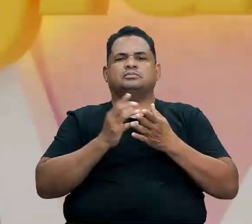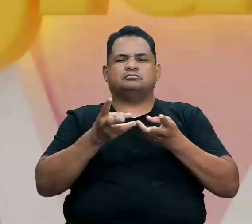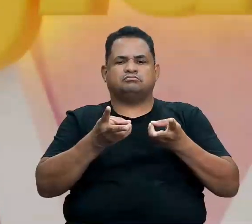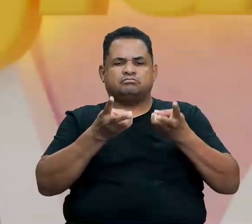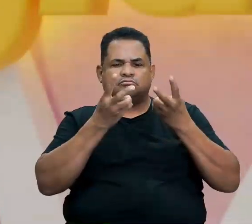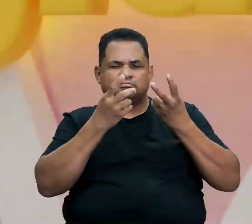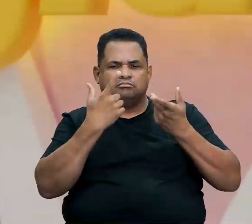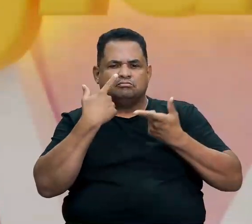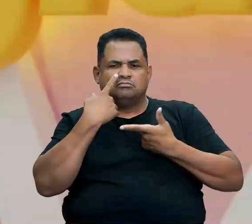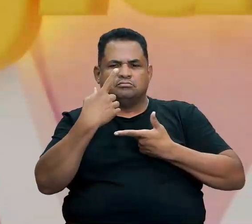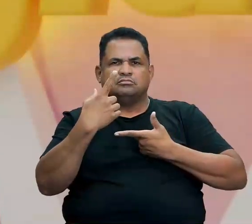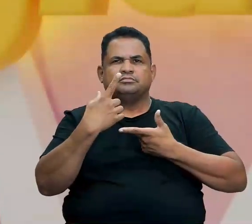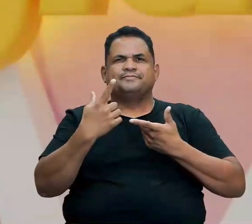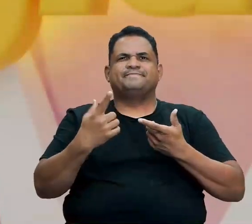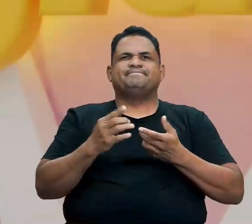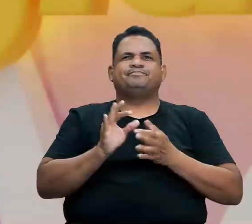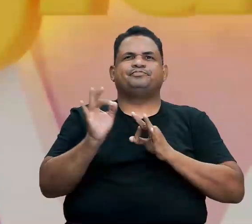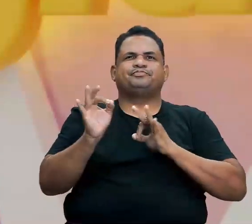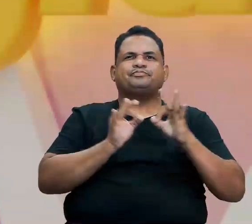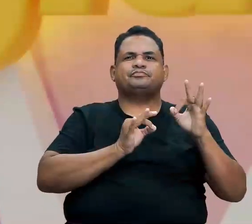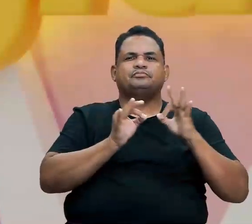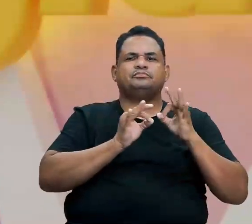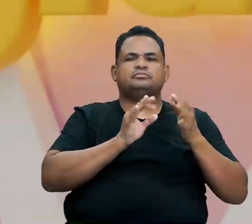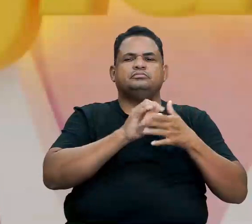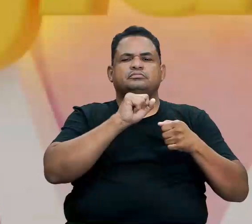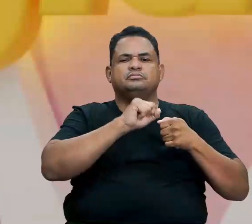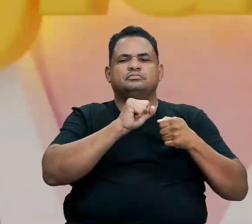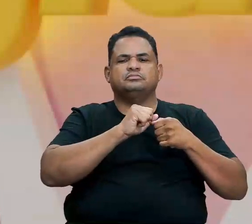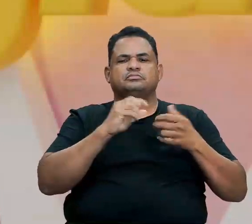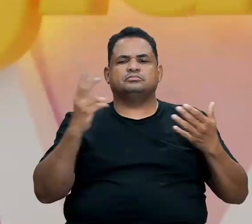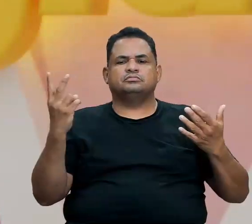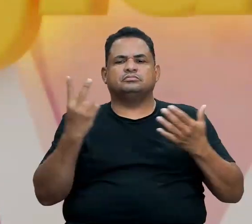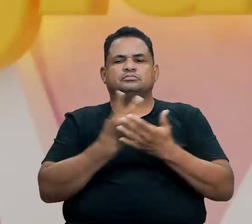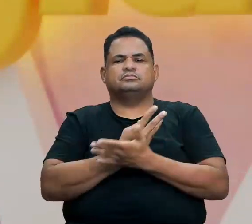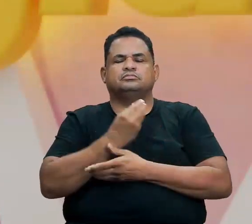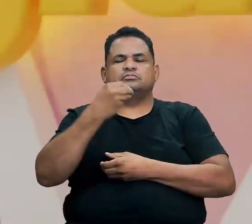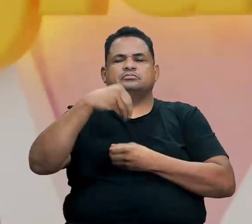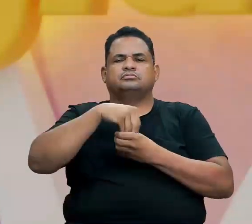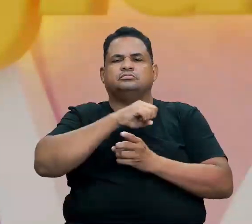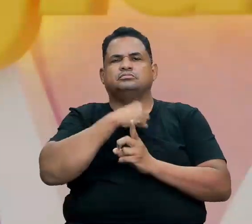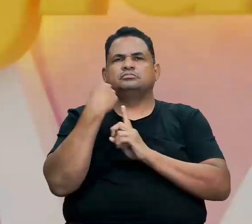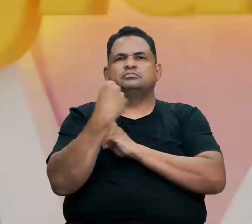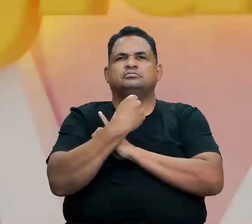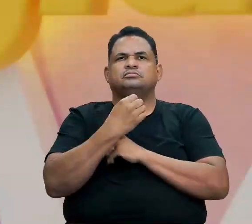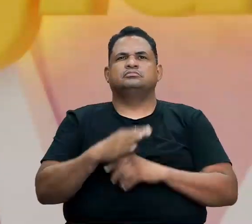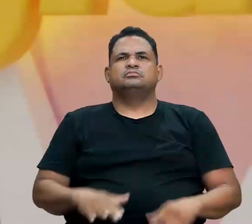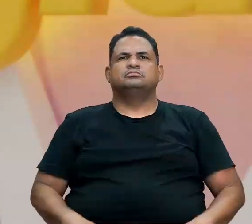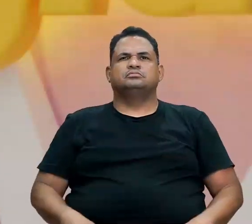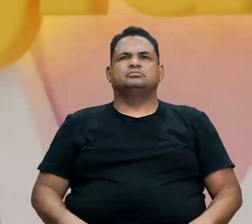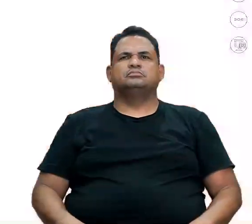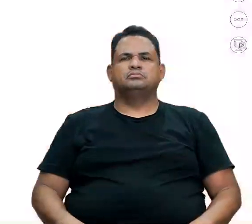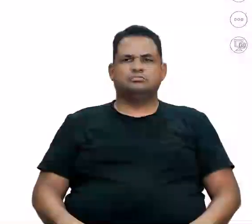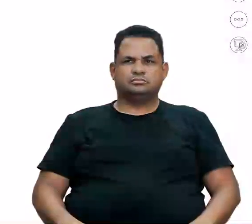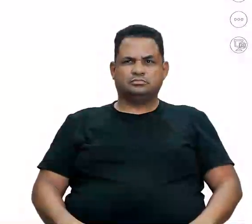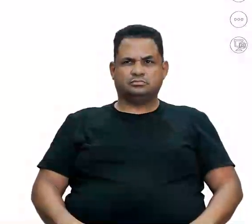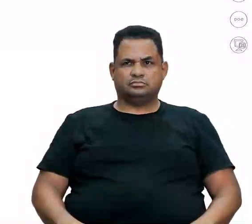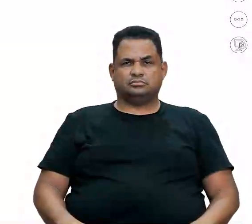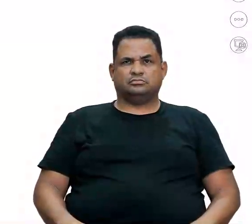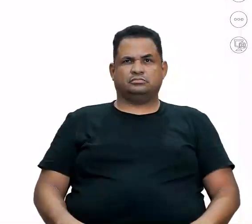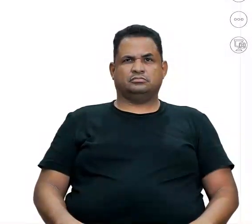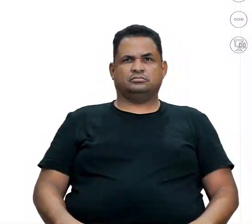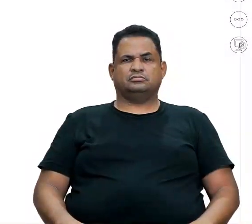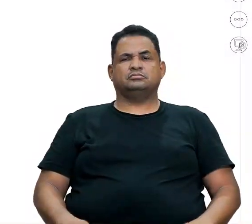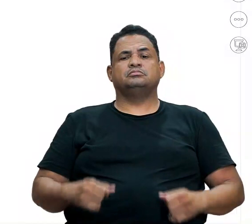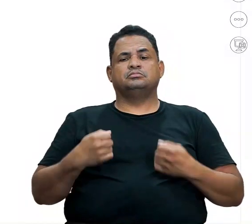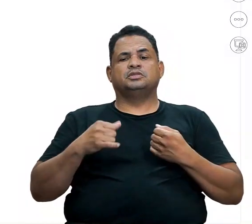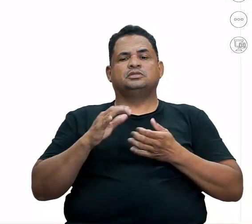aí essas formas de agir que ocorrem dentro da sociedade. Tá bom? Vamos ao quadro? E que nós devemos evitar,